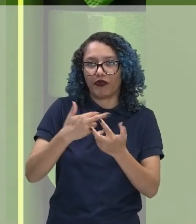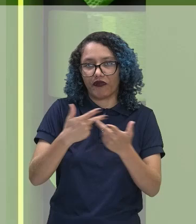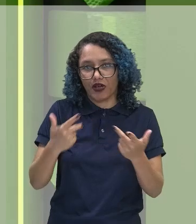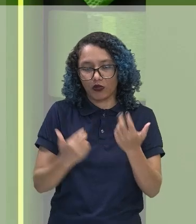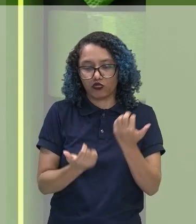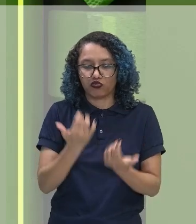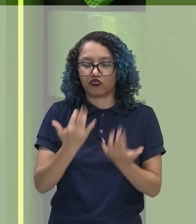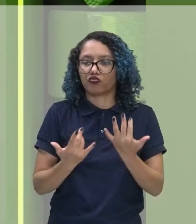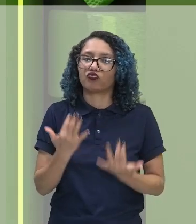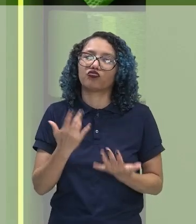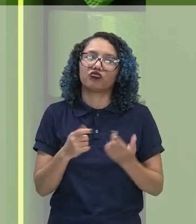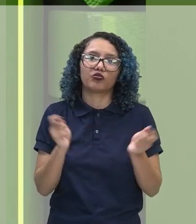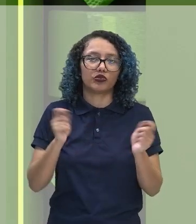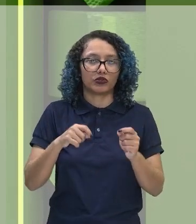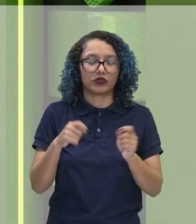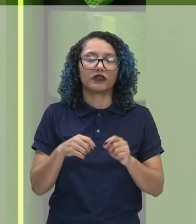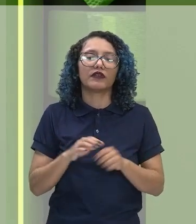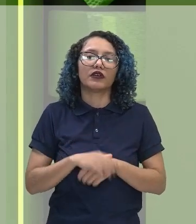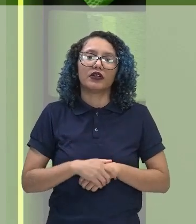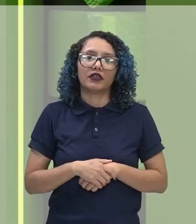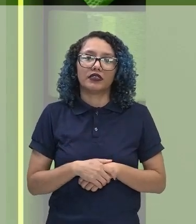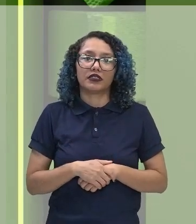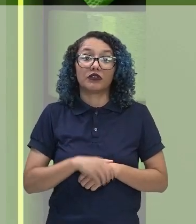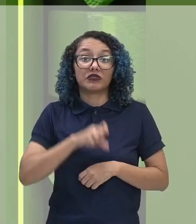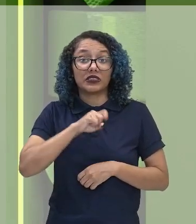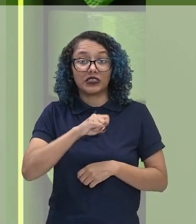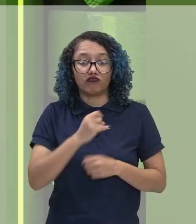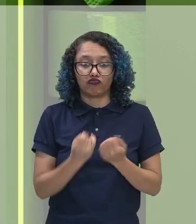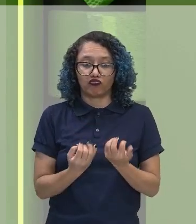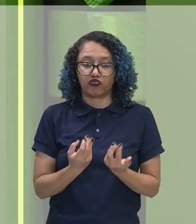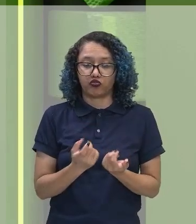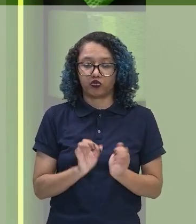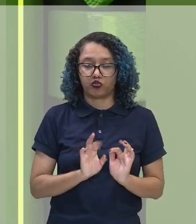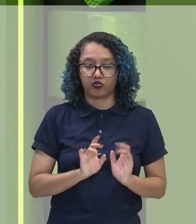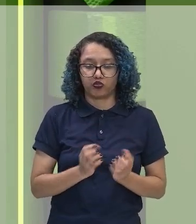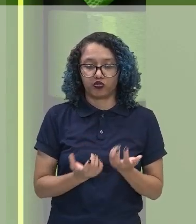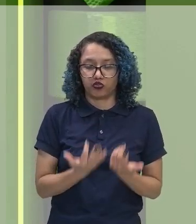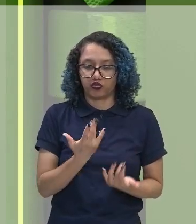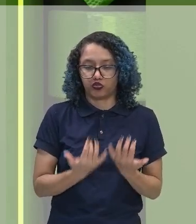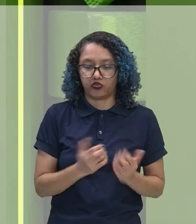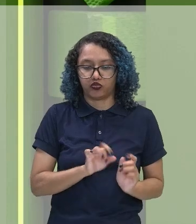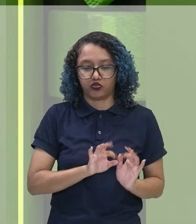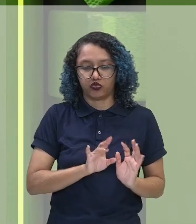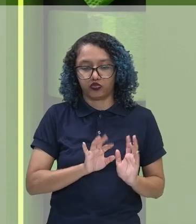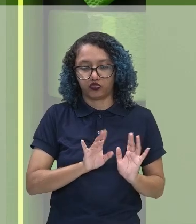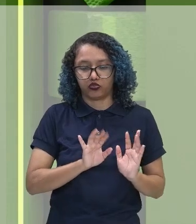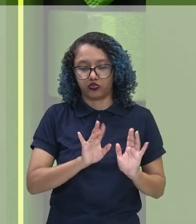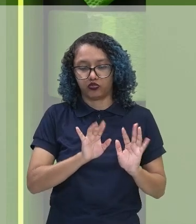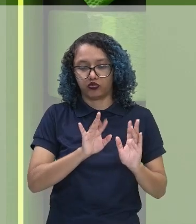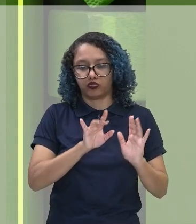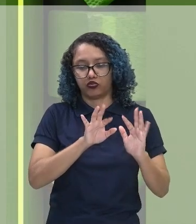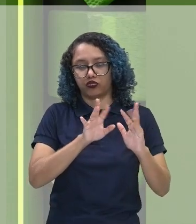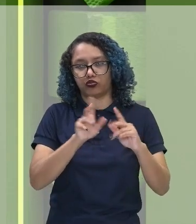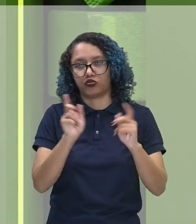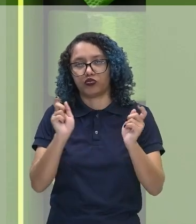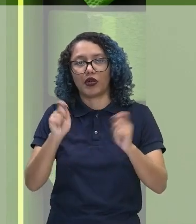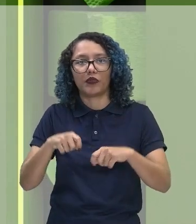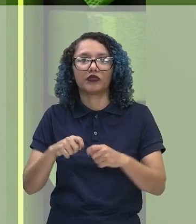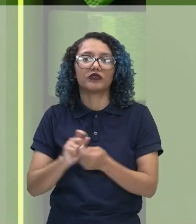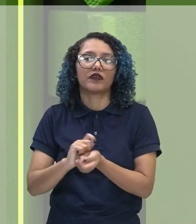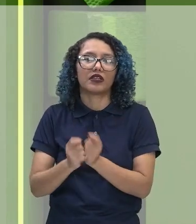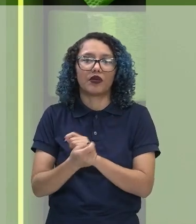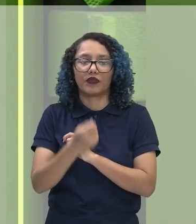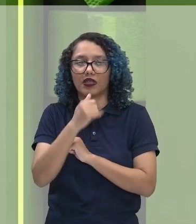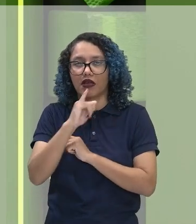queimados. E quando há essa queima, né, esse vapor aí vai aquecer e vai então gerar eletricidade. Na